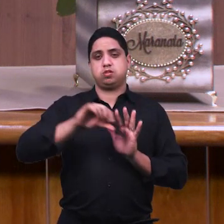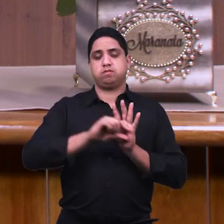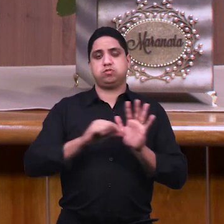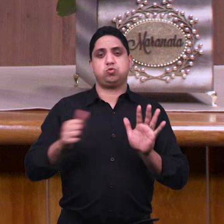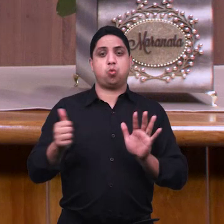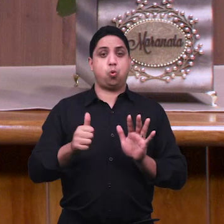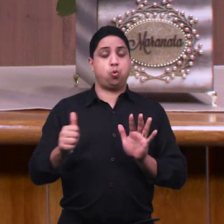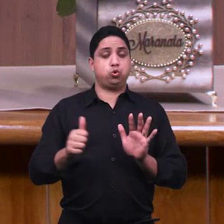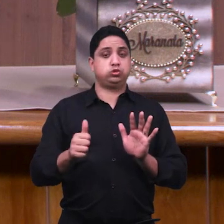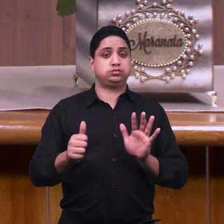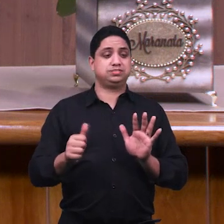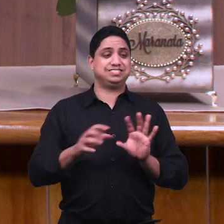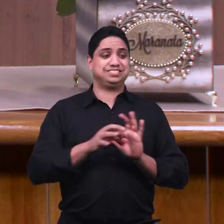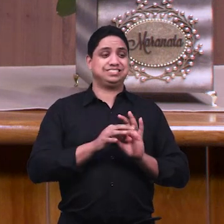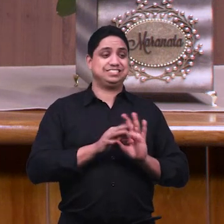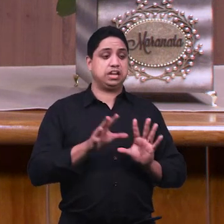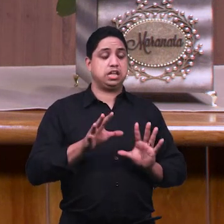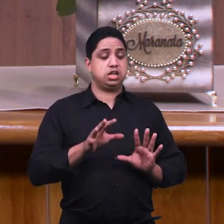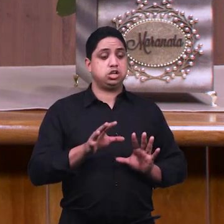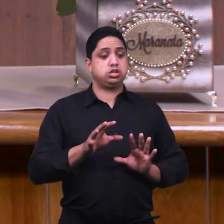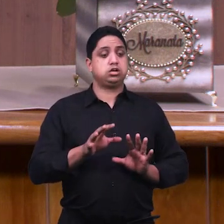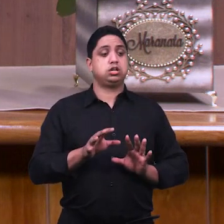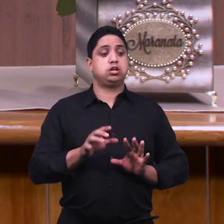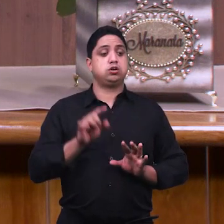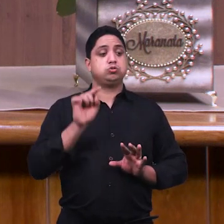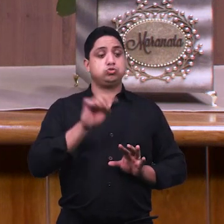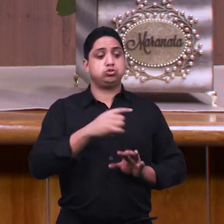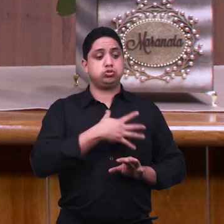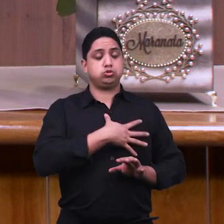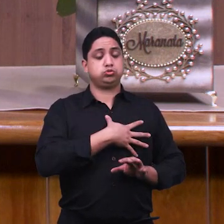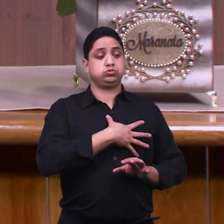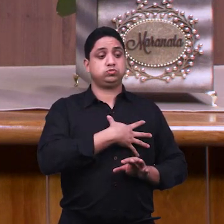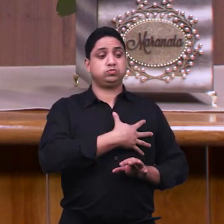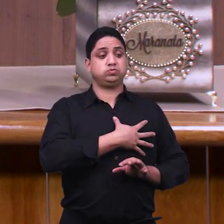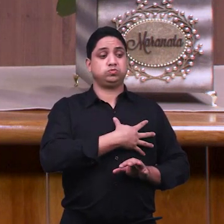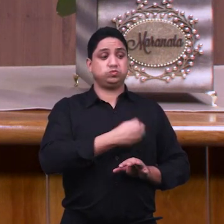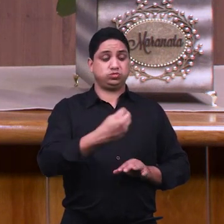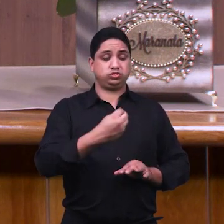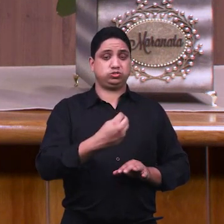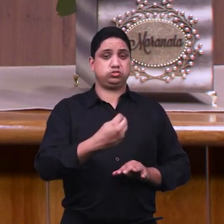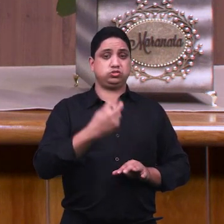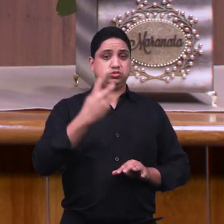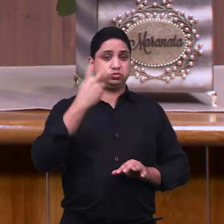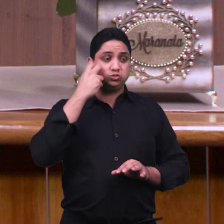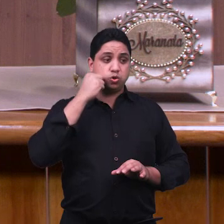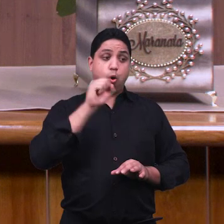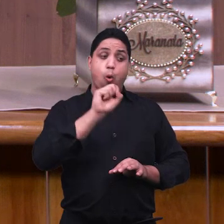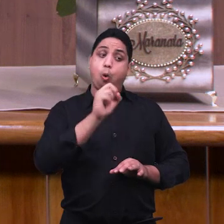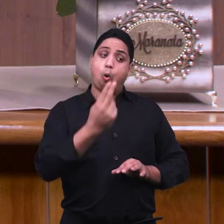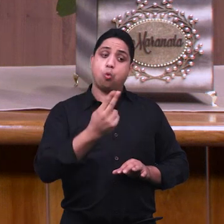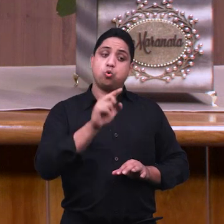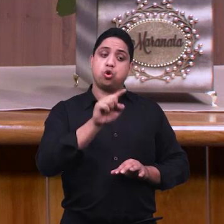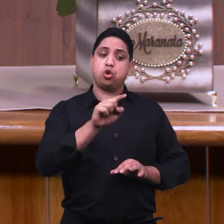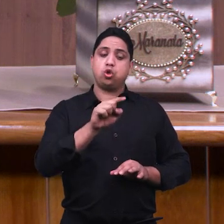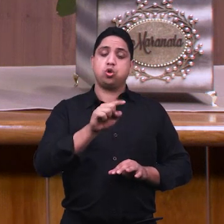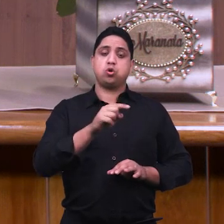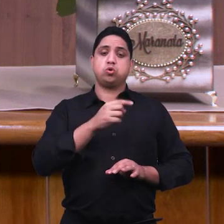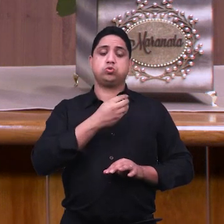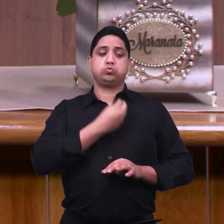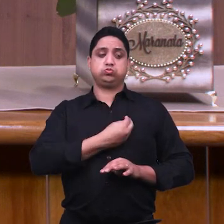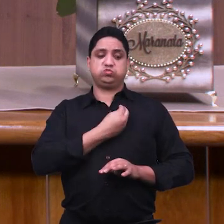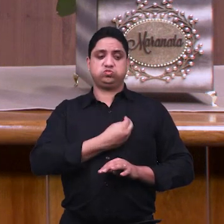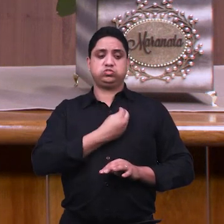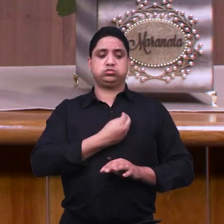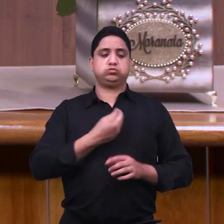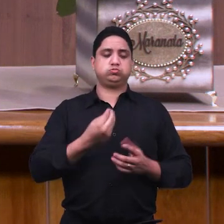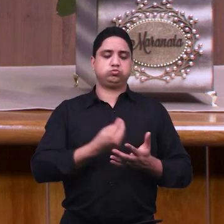assim: deixa os teus órfãos, ou guardarei em vida,